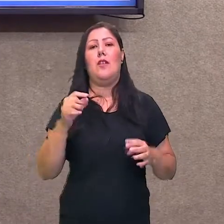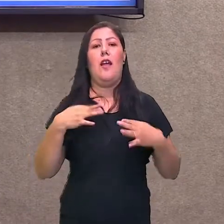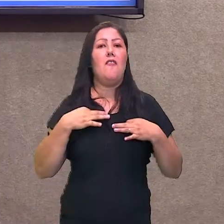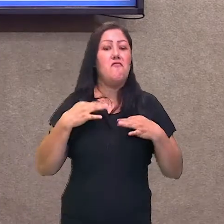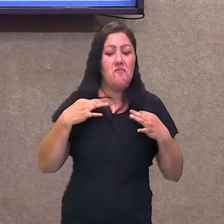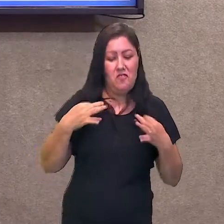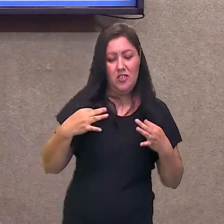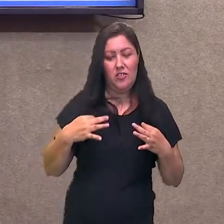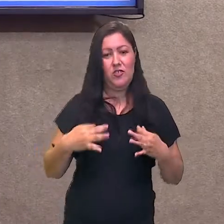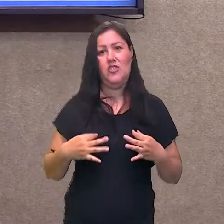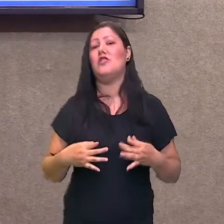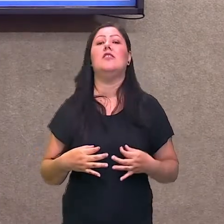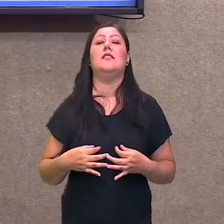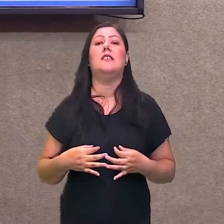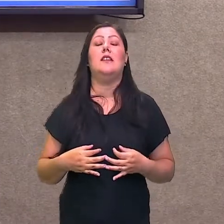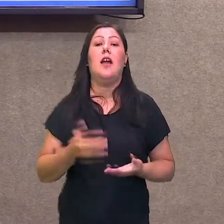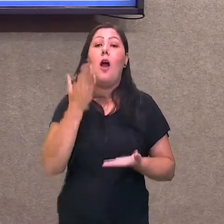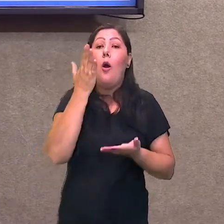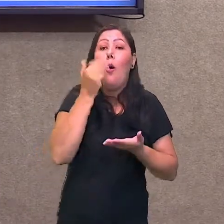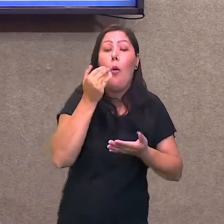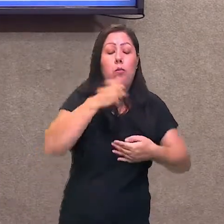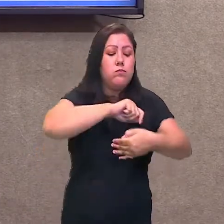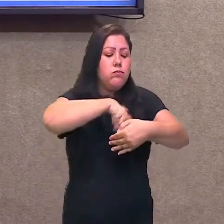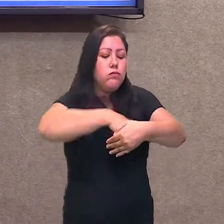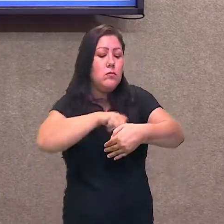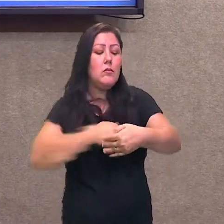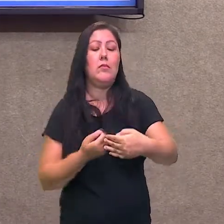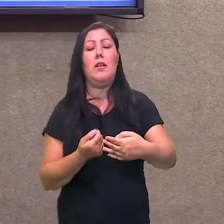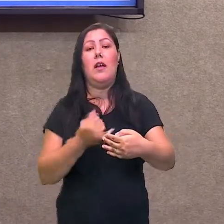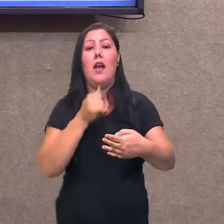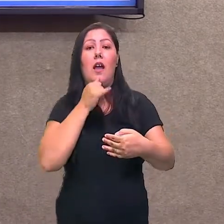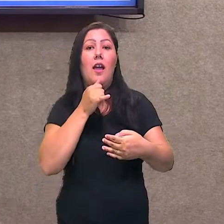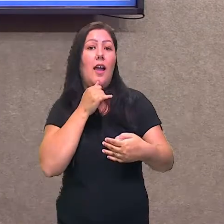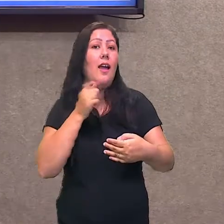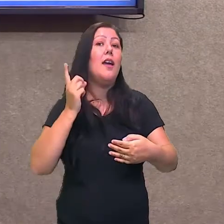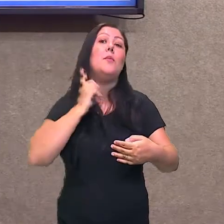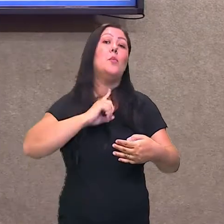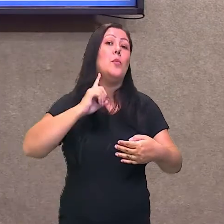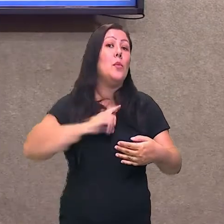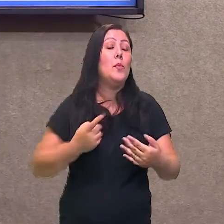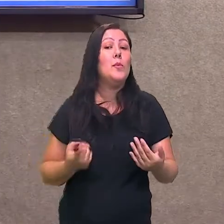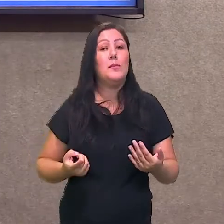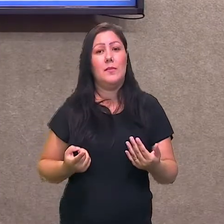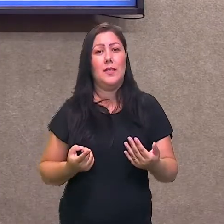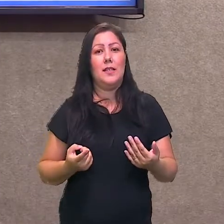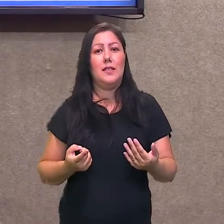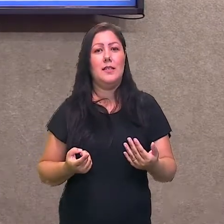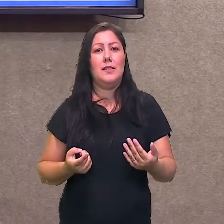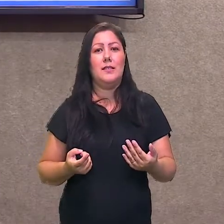culinária. Quando eu falo da culinária mineira, o que é que vem na sua mente?